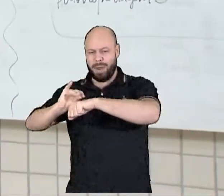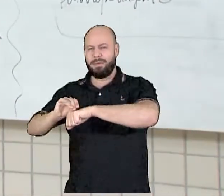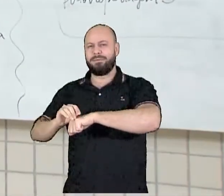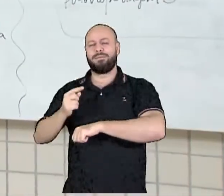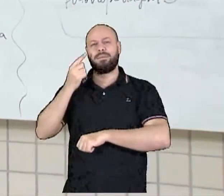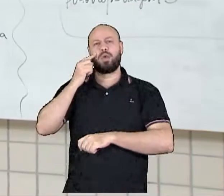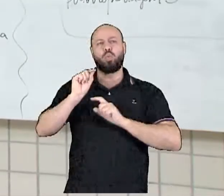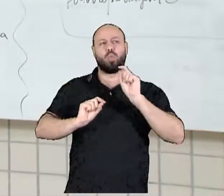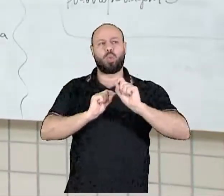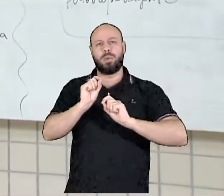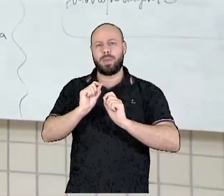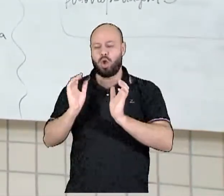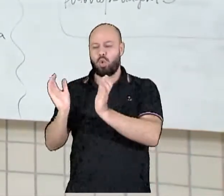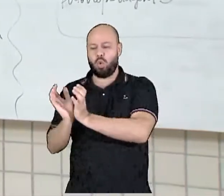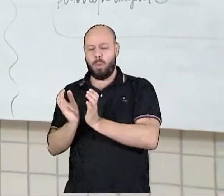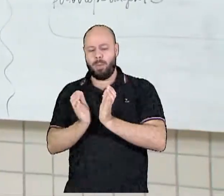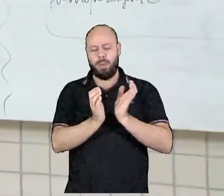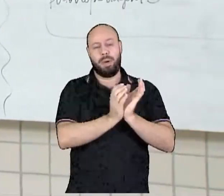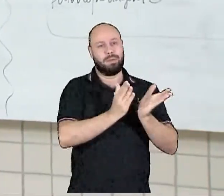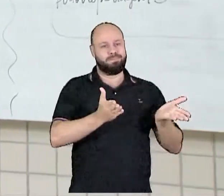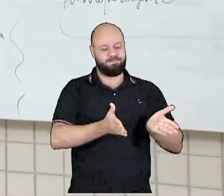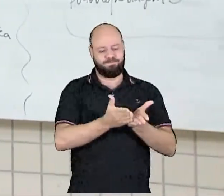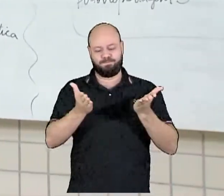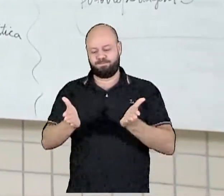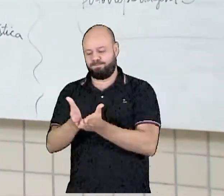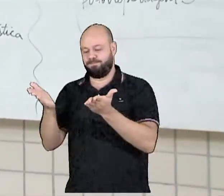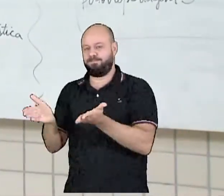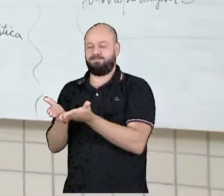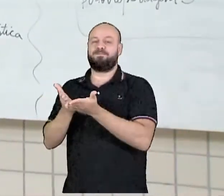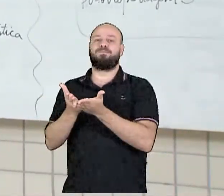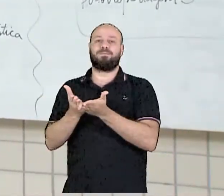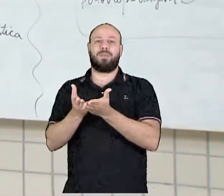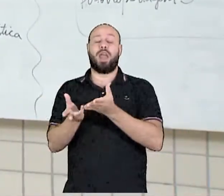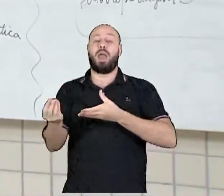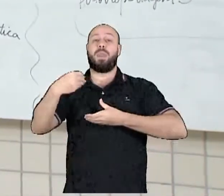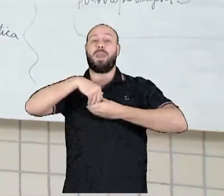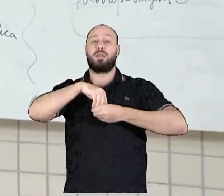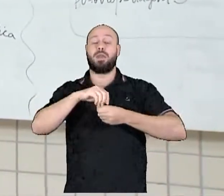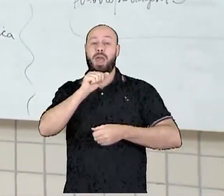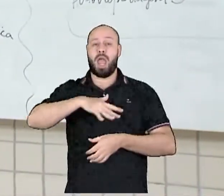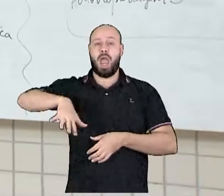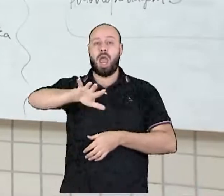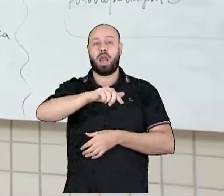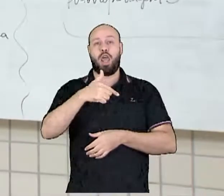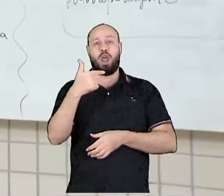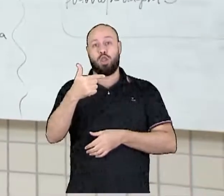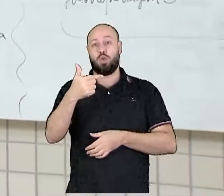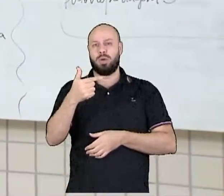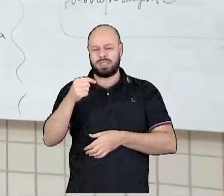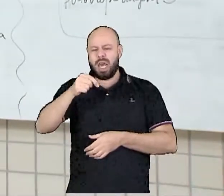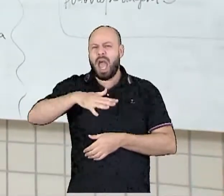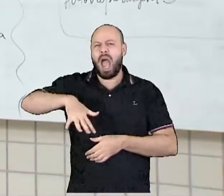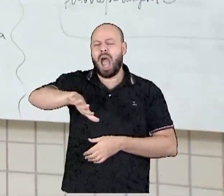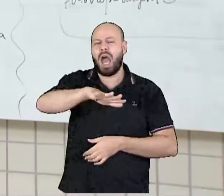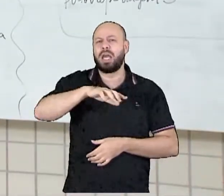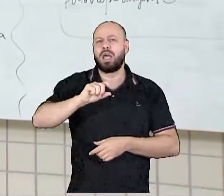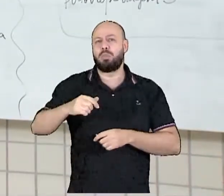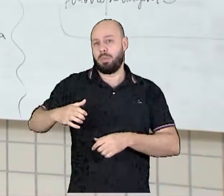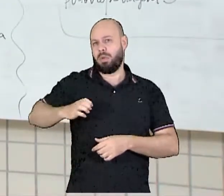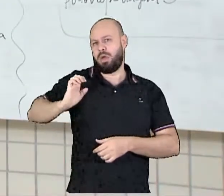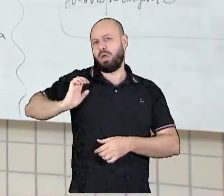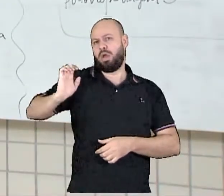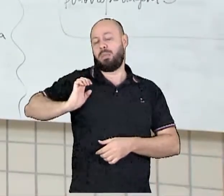mostram o que? Comunidades pobres, cravadas na região 2, a mais nobre, porque fica perto ali de